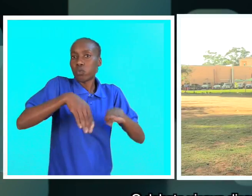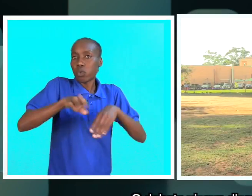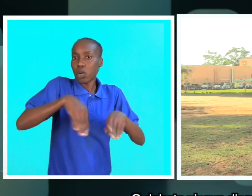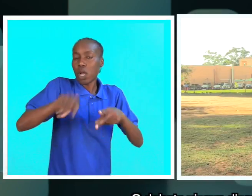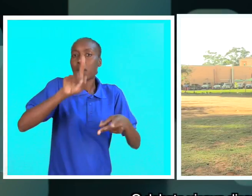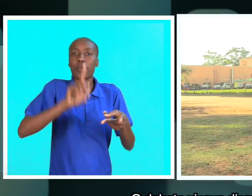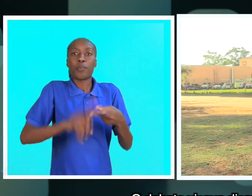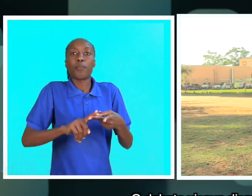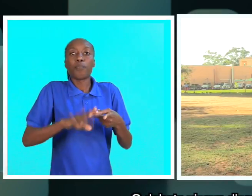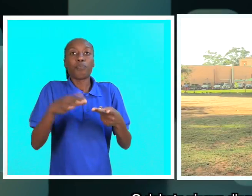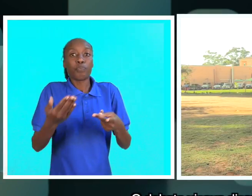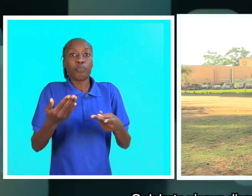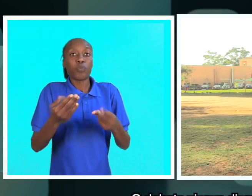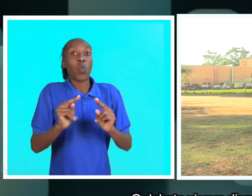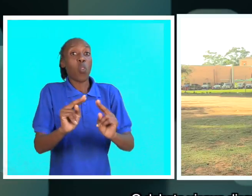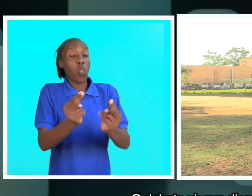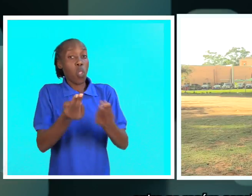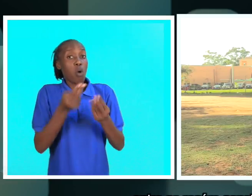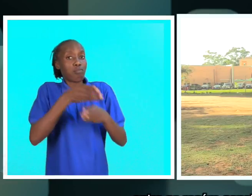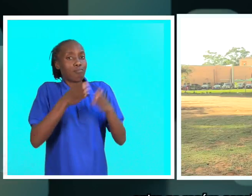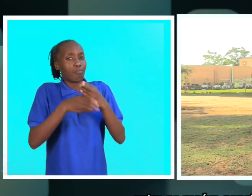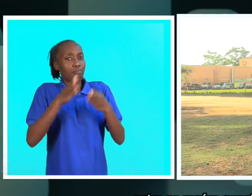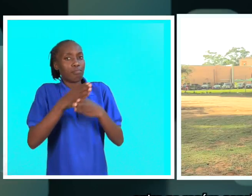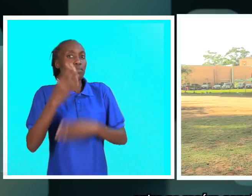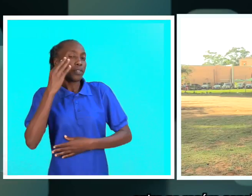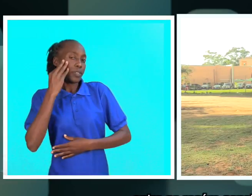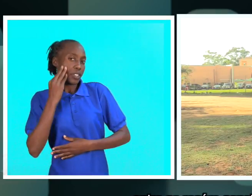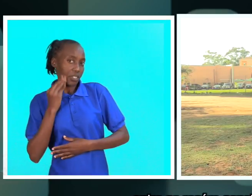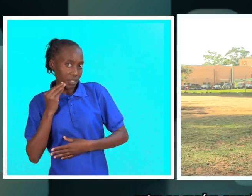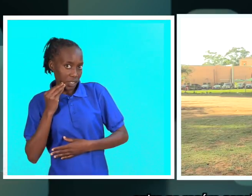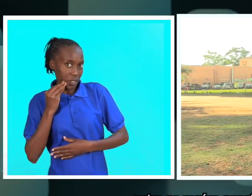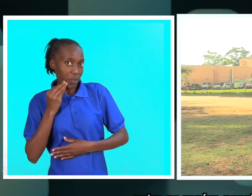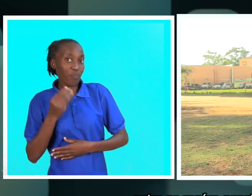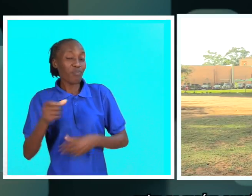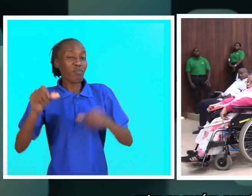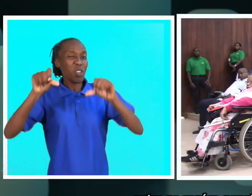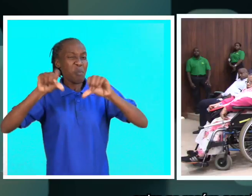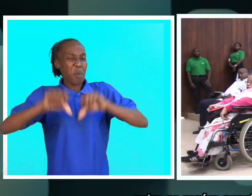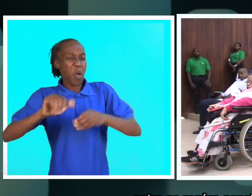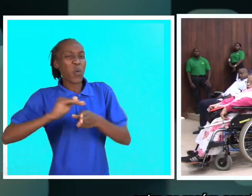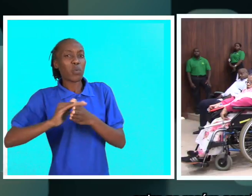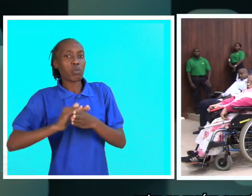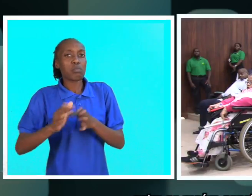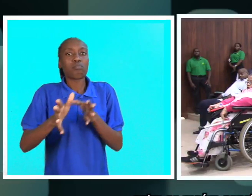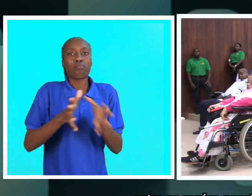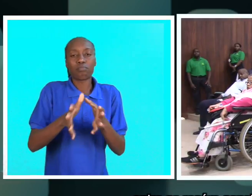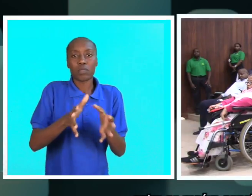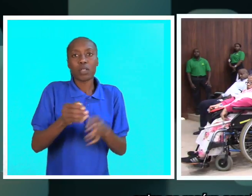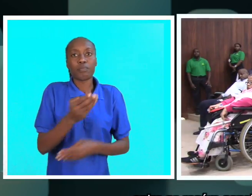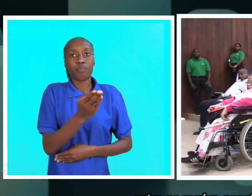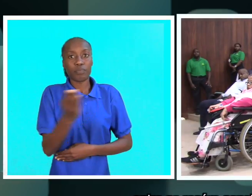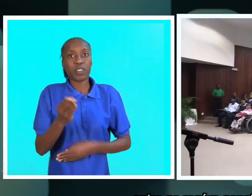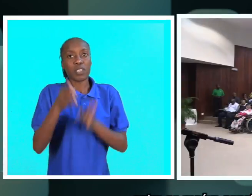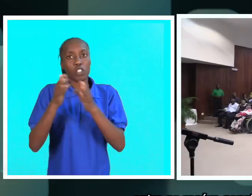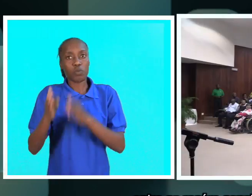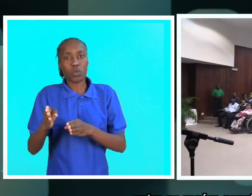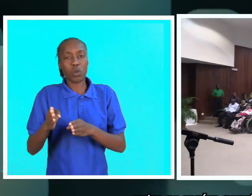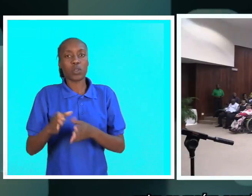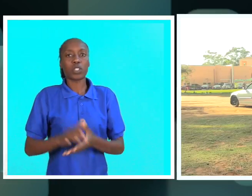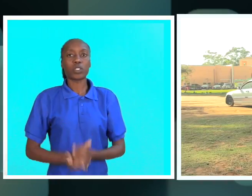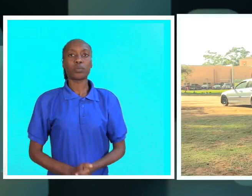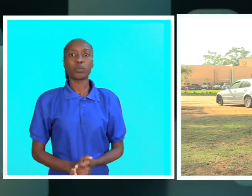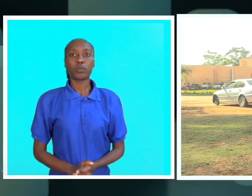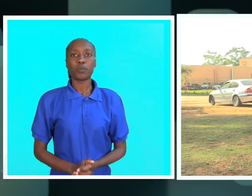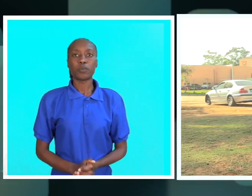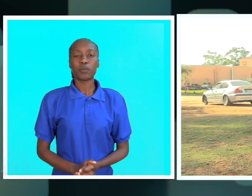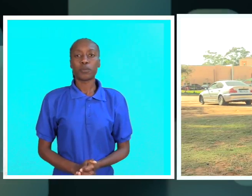abandono das infraestruturas desportivas entre as recém-construídas e antigas e o mau uso e conservação por